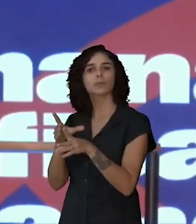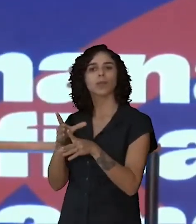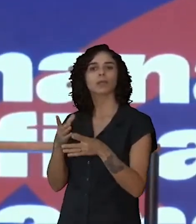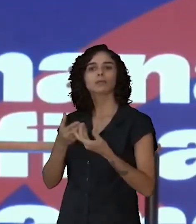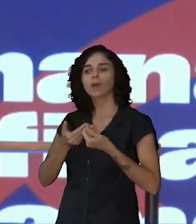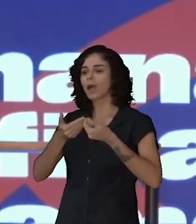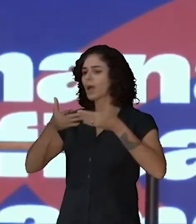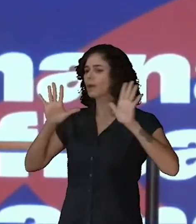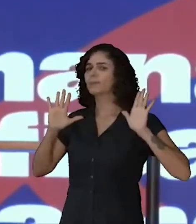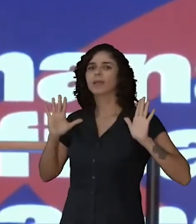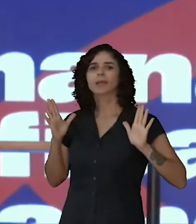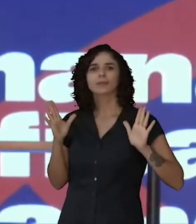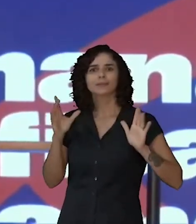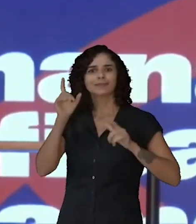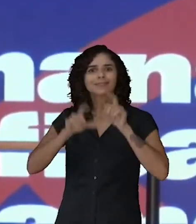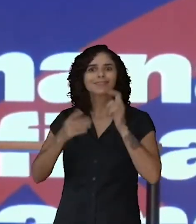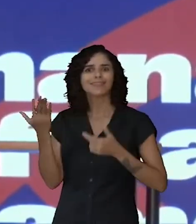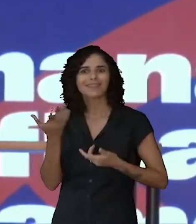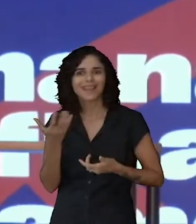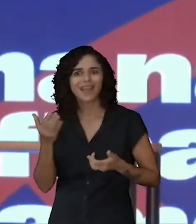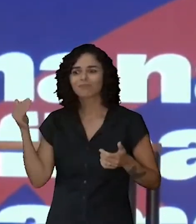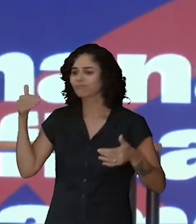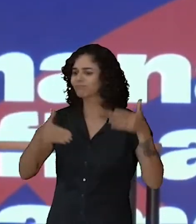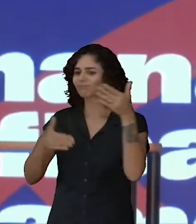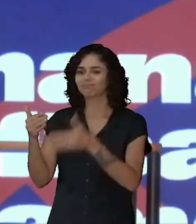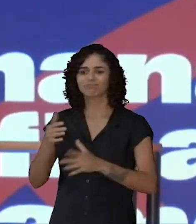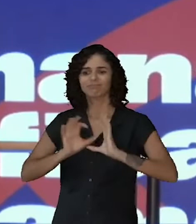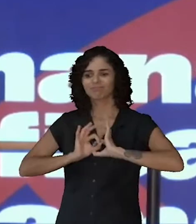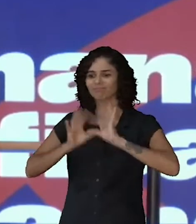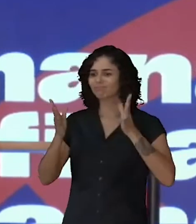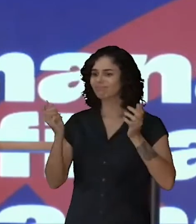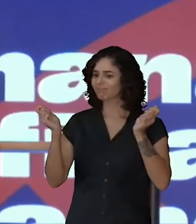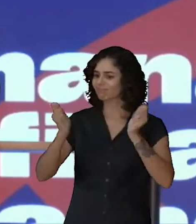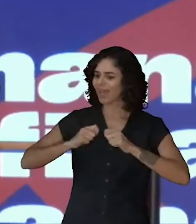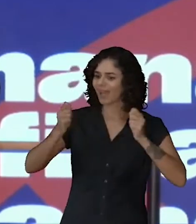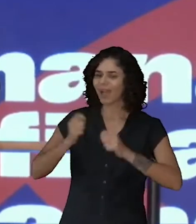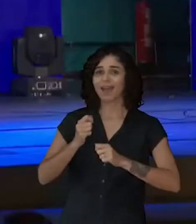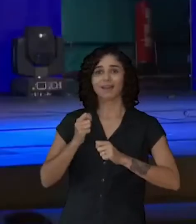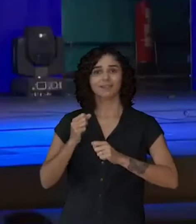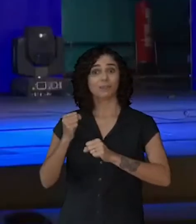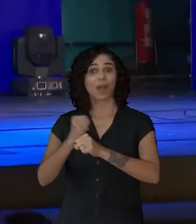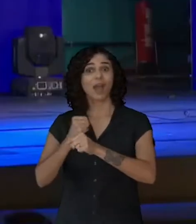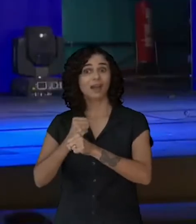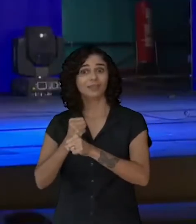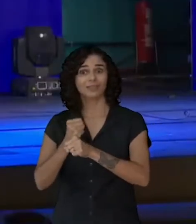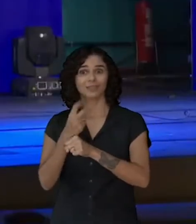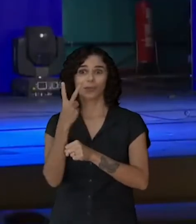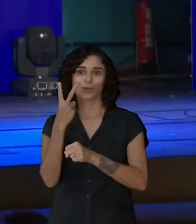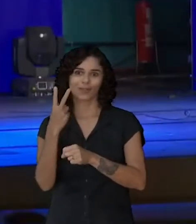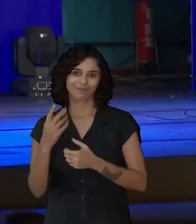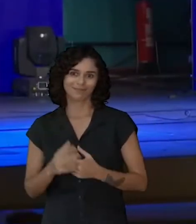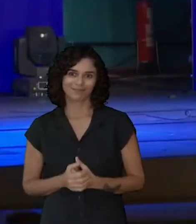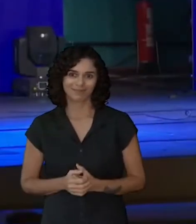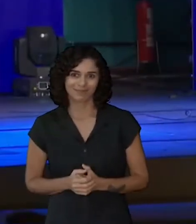aberto para quem quiser, durante os próximos anos.